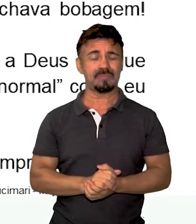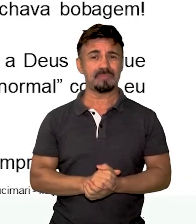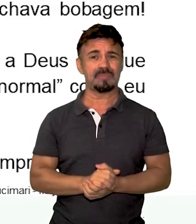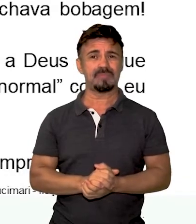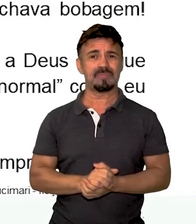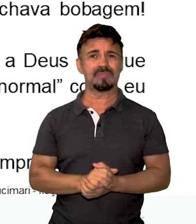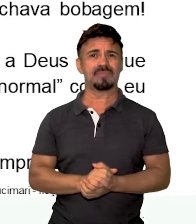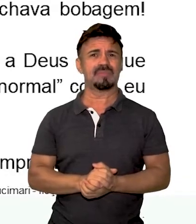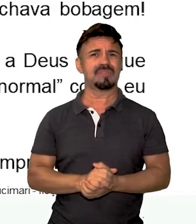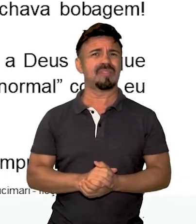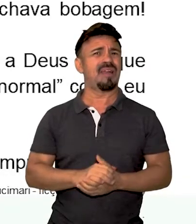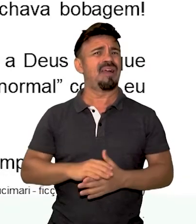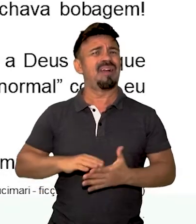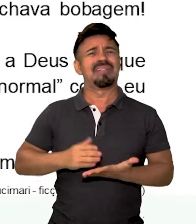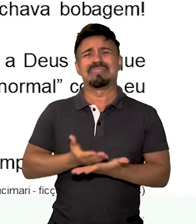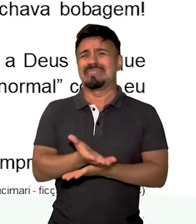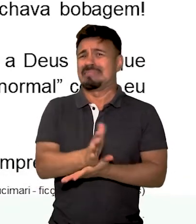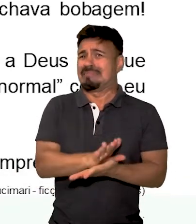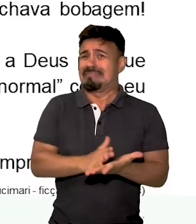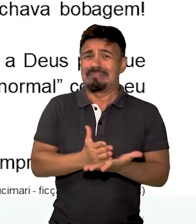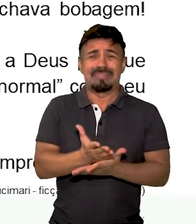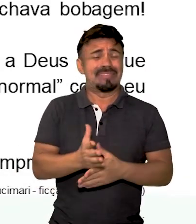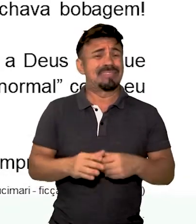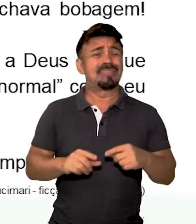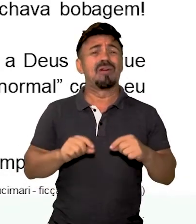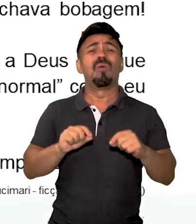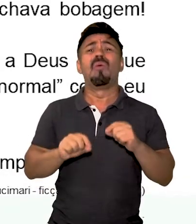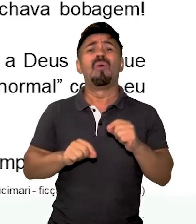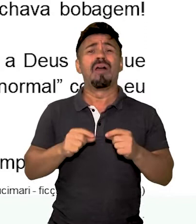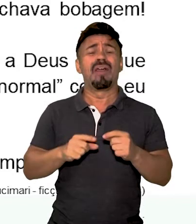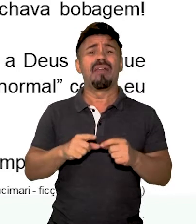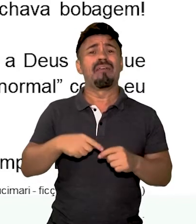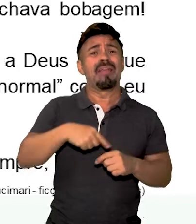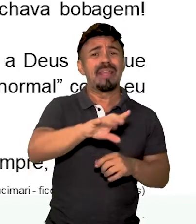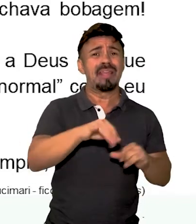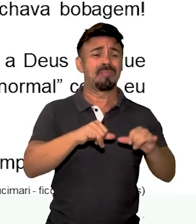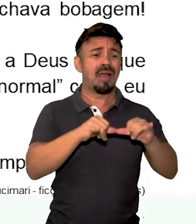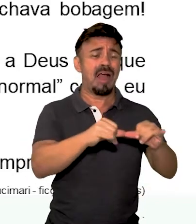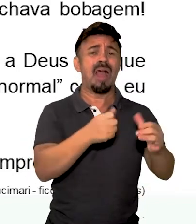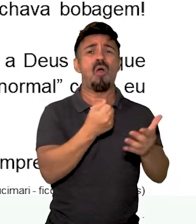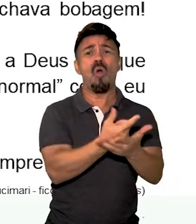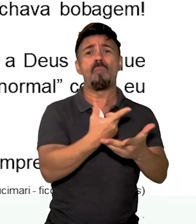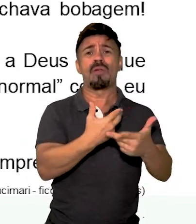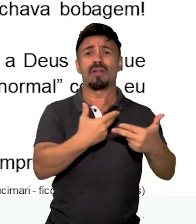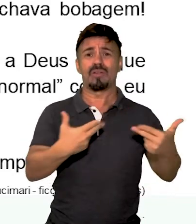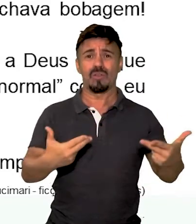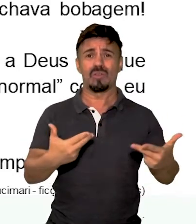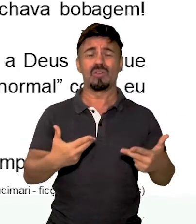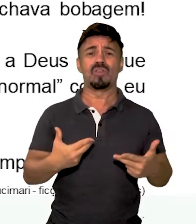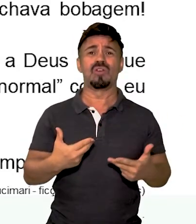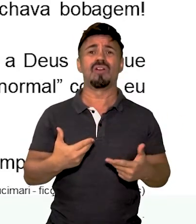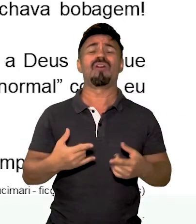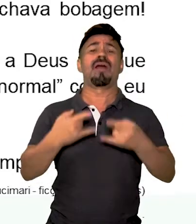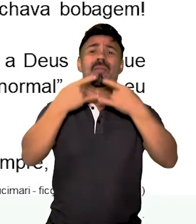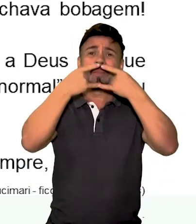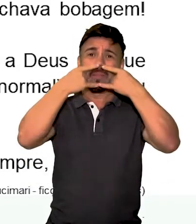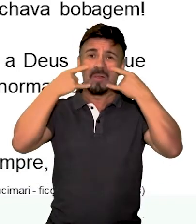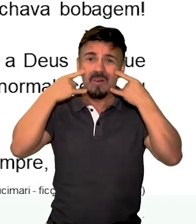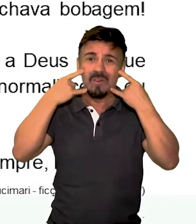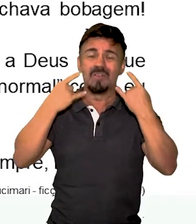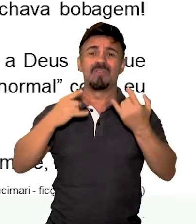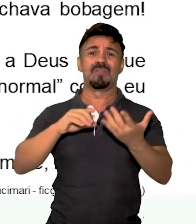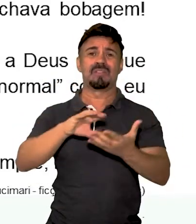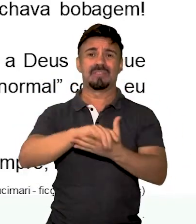Me chateia mais quando tenho que ir ao mercado comprar alguma coisa. Vai de luvas,